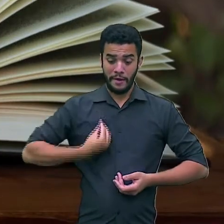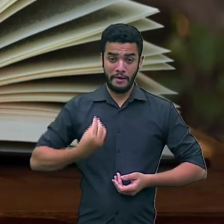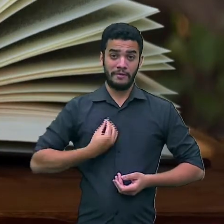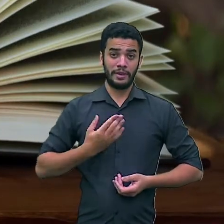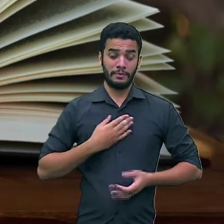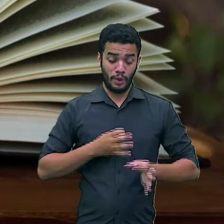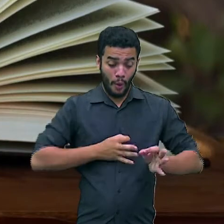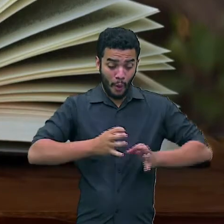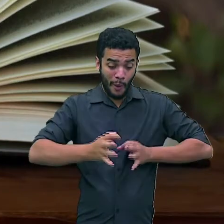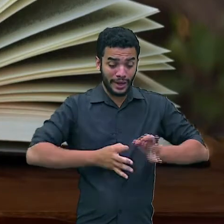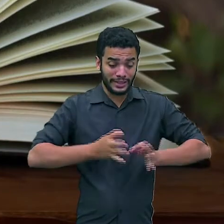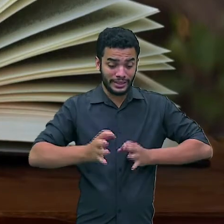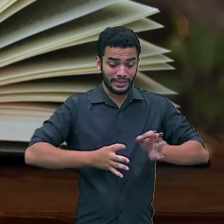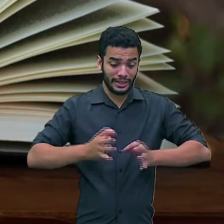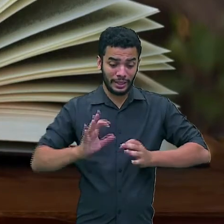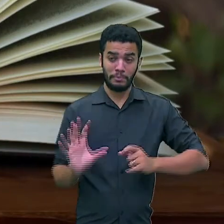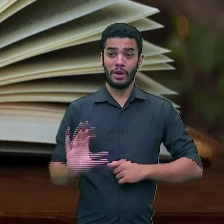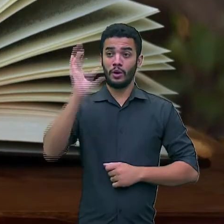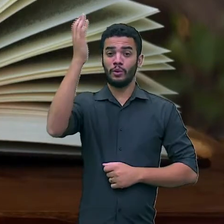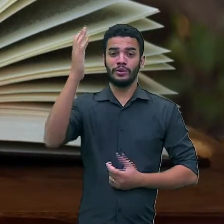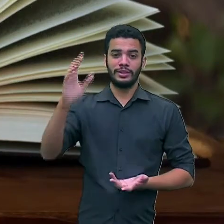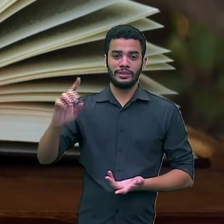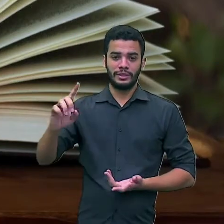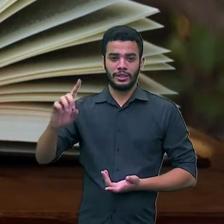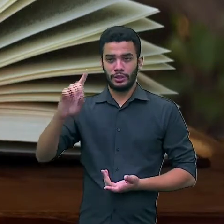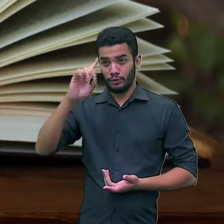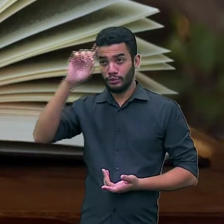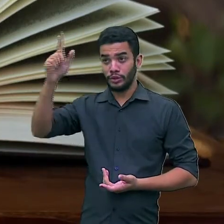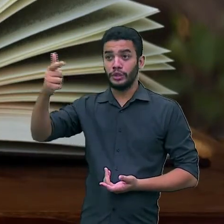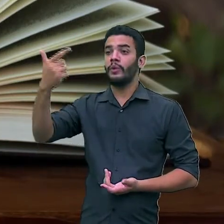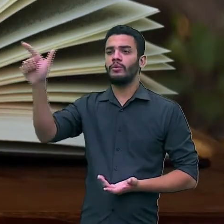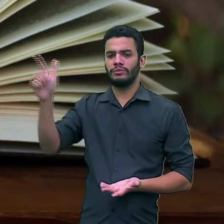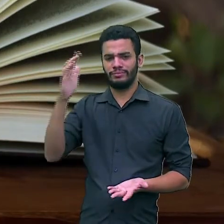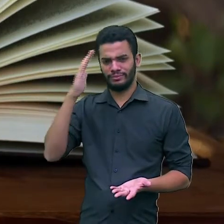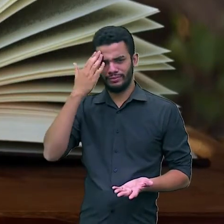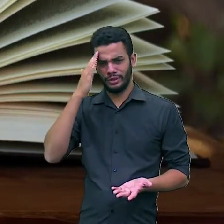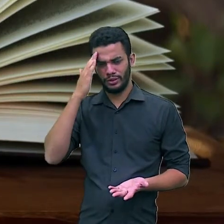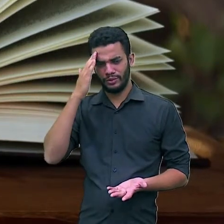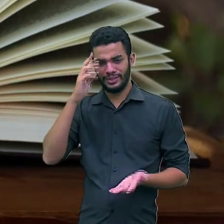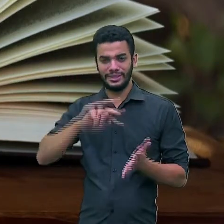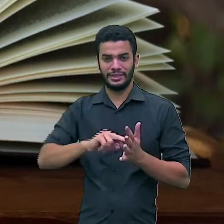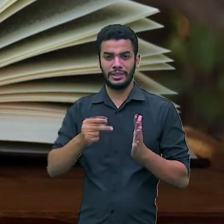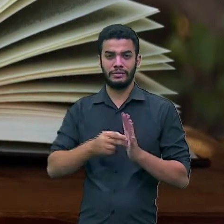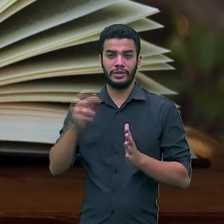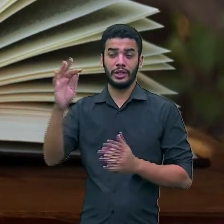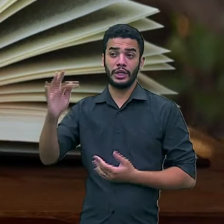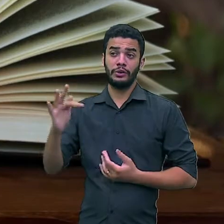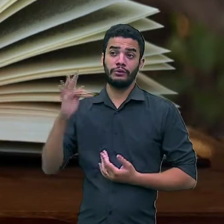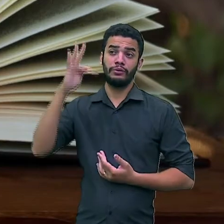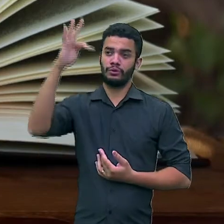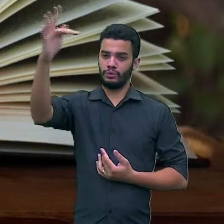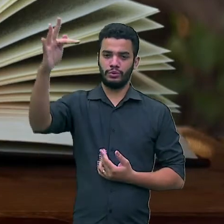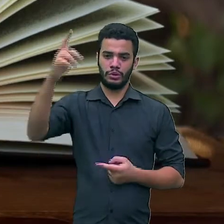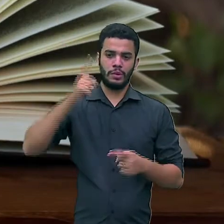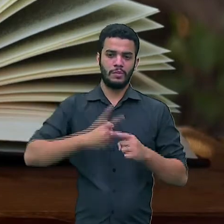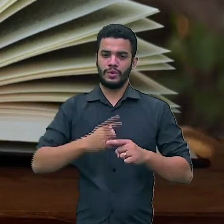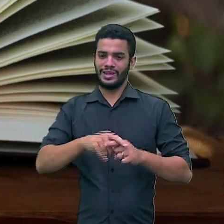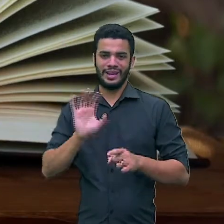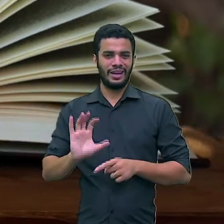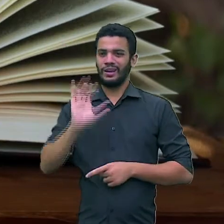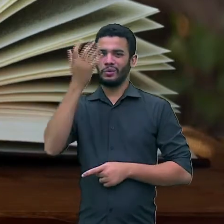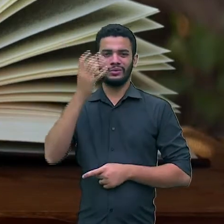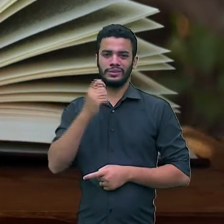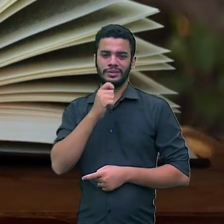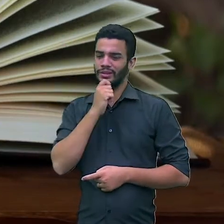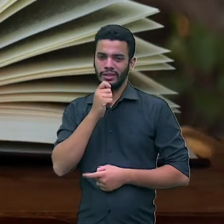aconteça. Eu estou planejando. Então, é futuro, um momento que ainda não chegou,